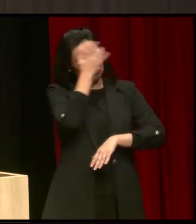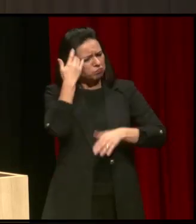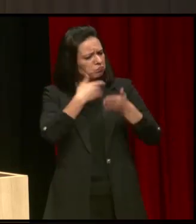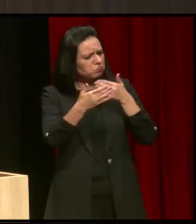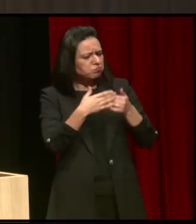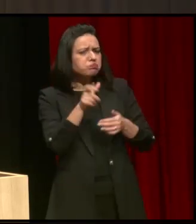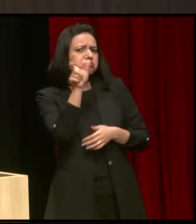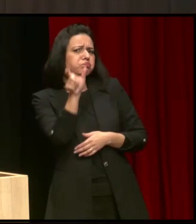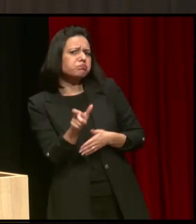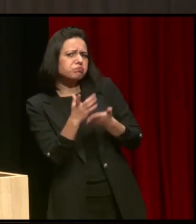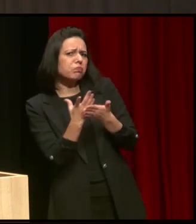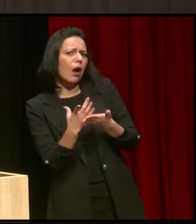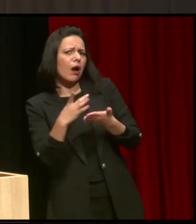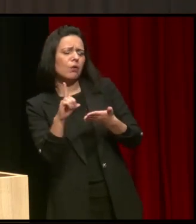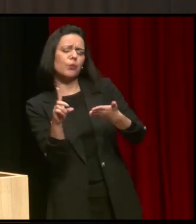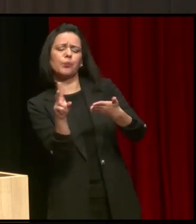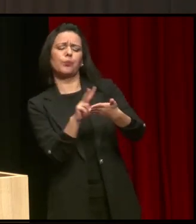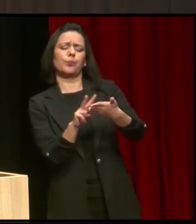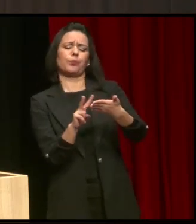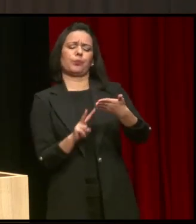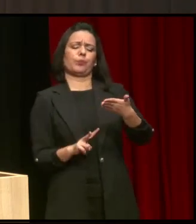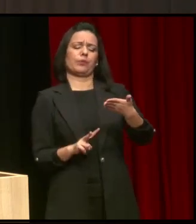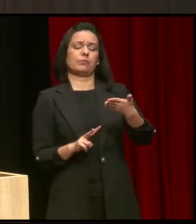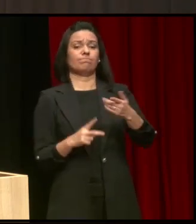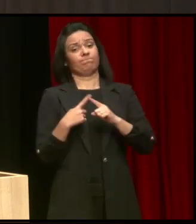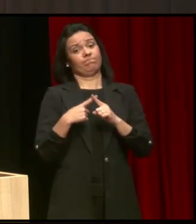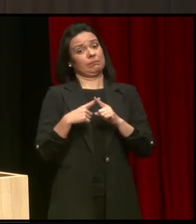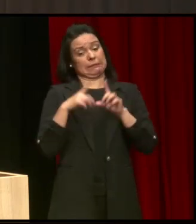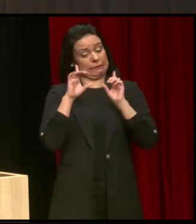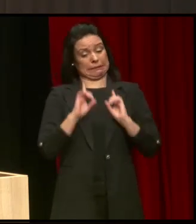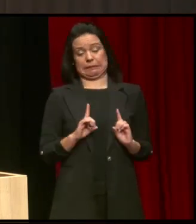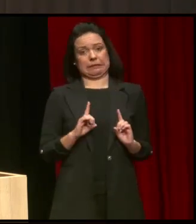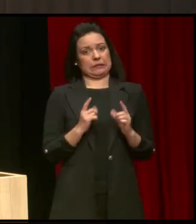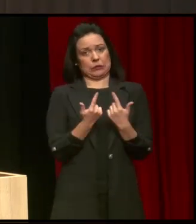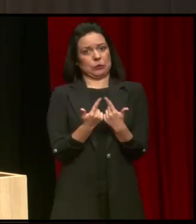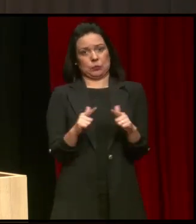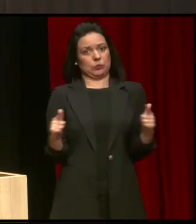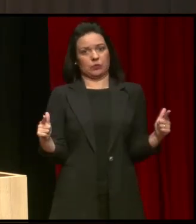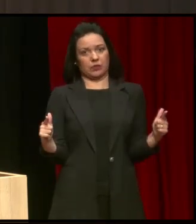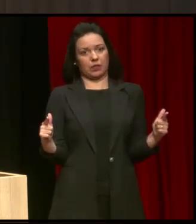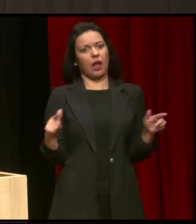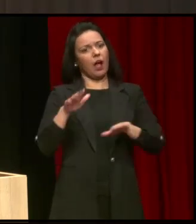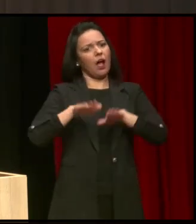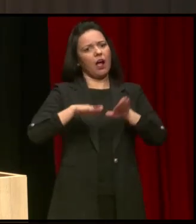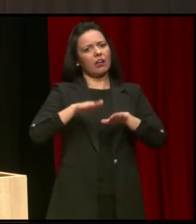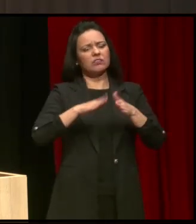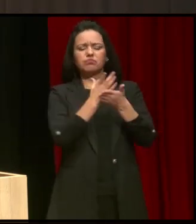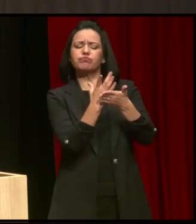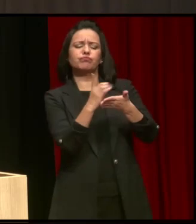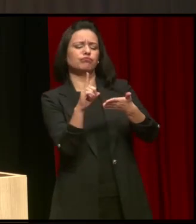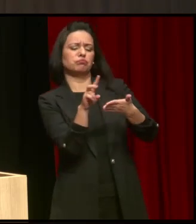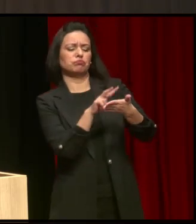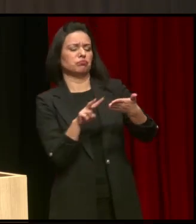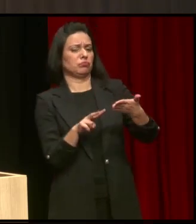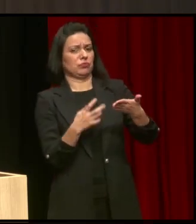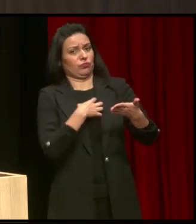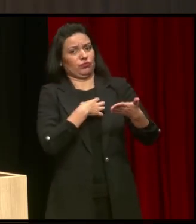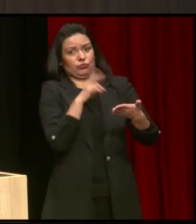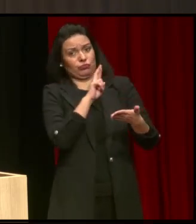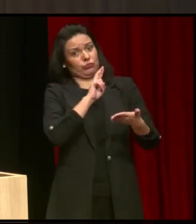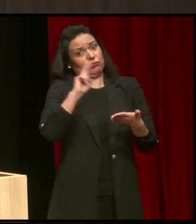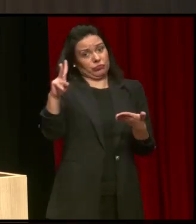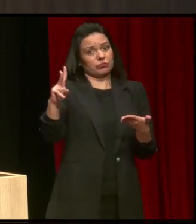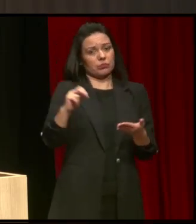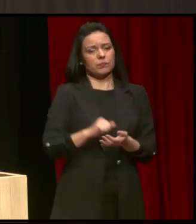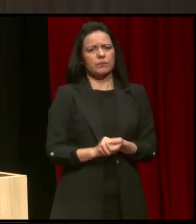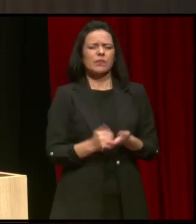porque obviamente nós não temos nenhuma deficiência, geralmente nós não lemos a escritura com essa perspectiva.